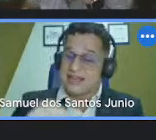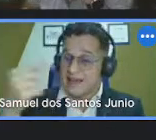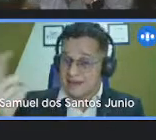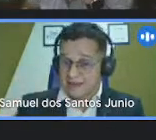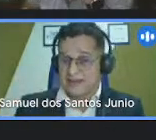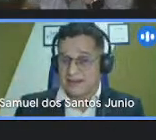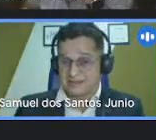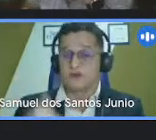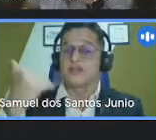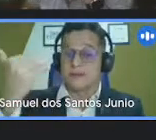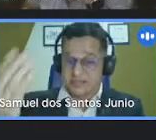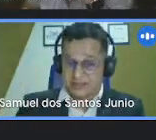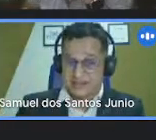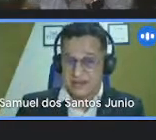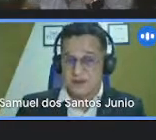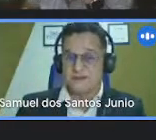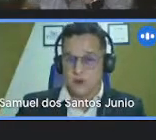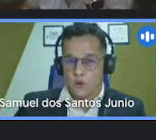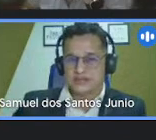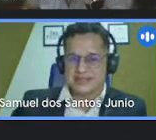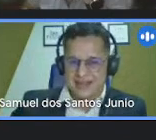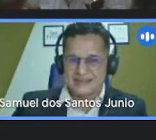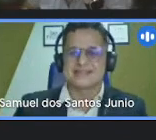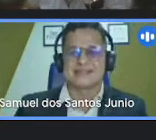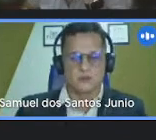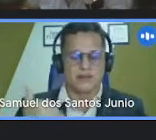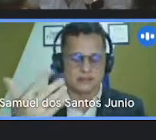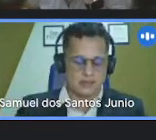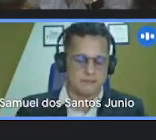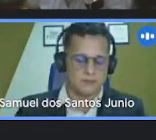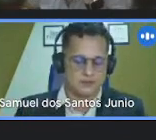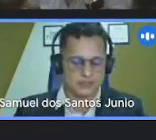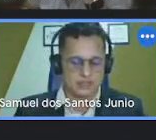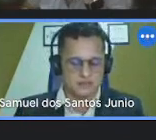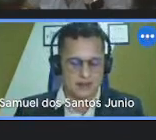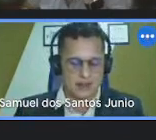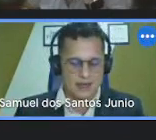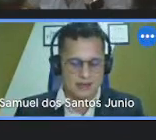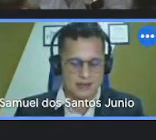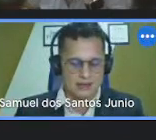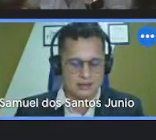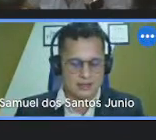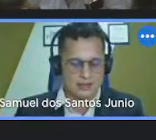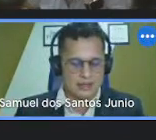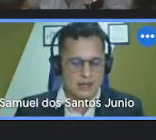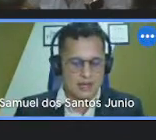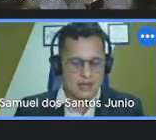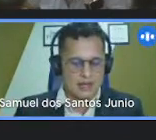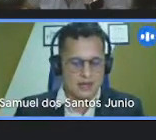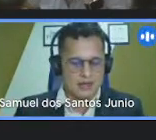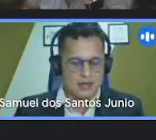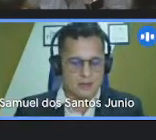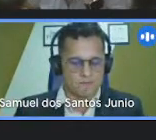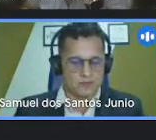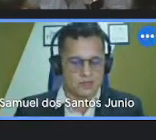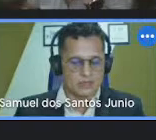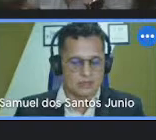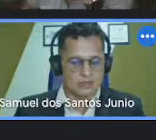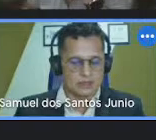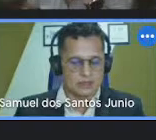que era em relação, também já creio que ficou esclarecido, mas é importante a gente falar aqui, a